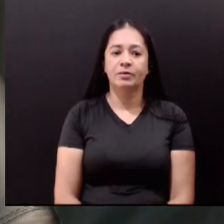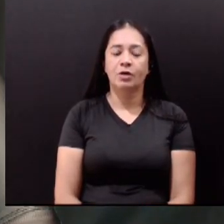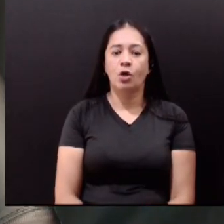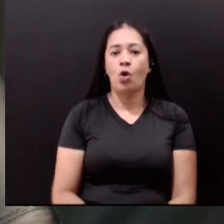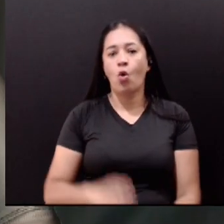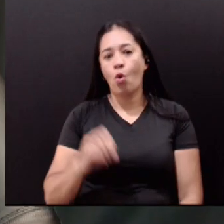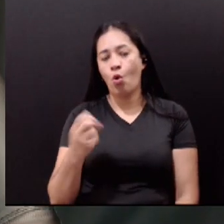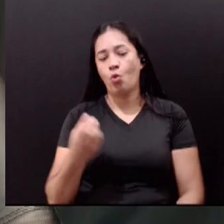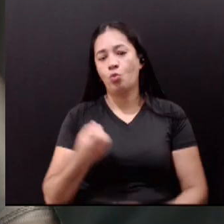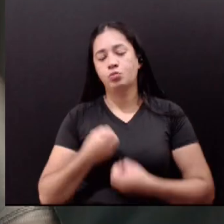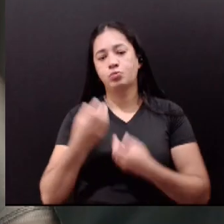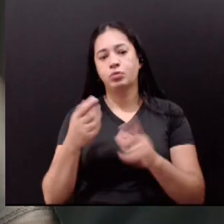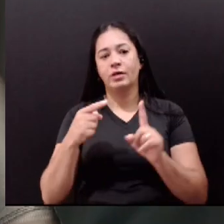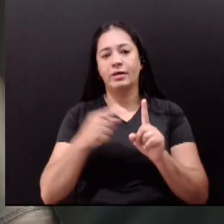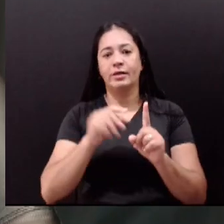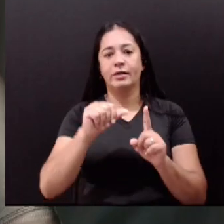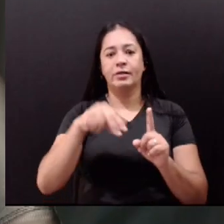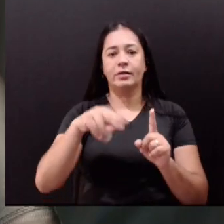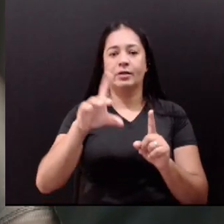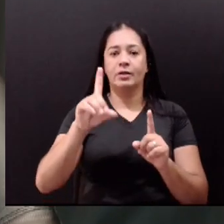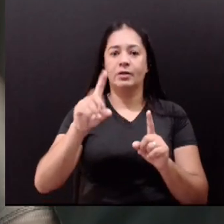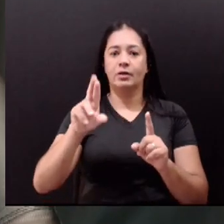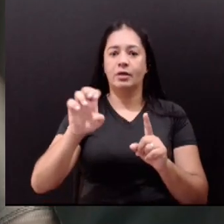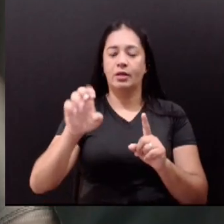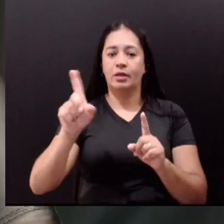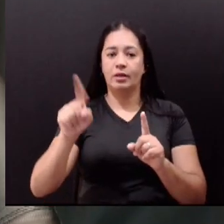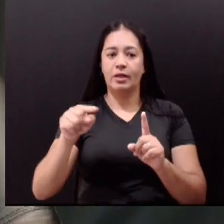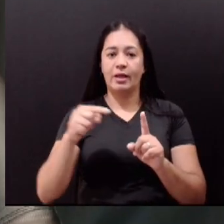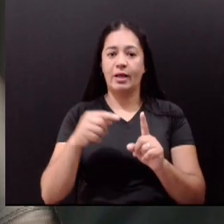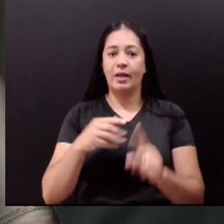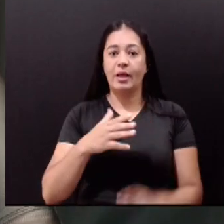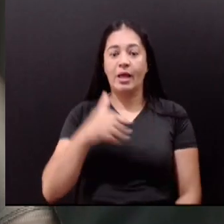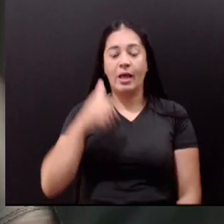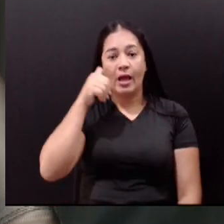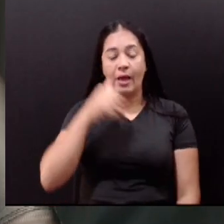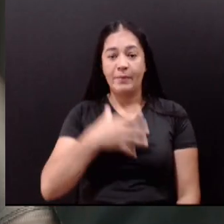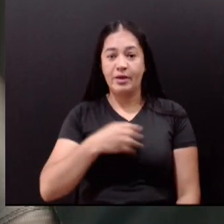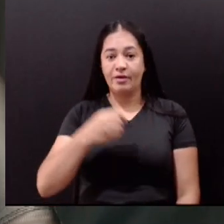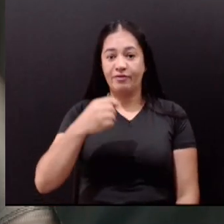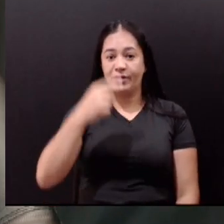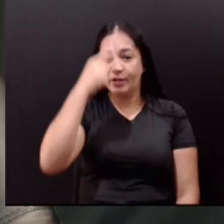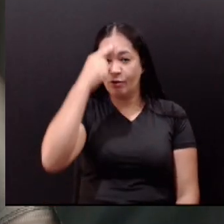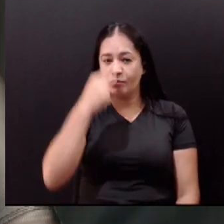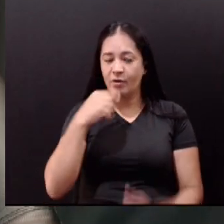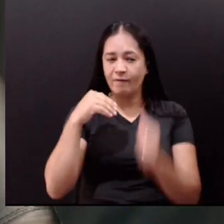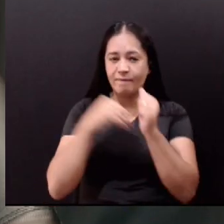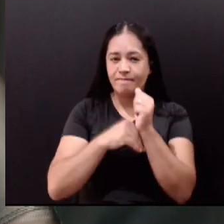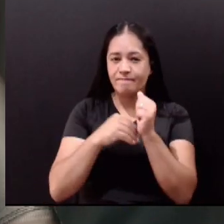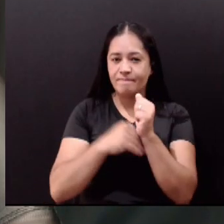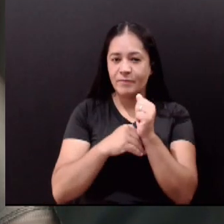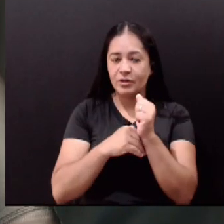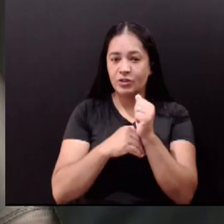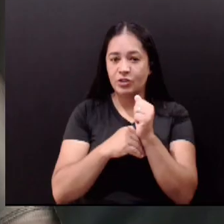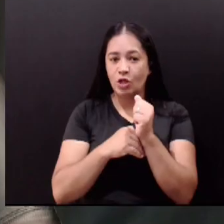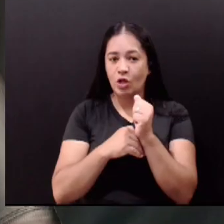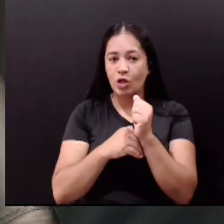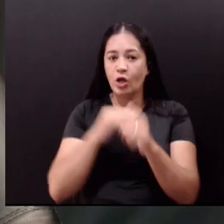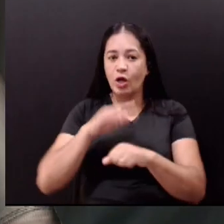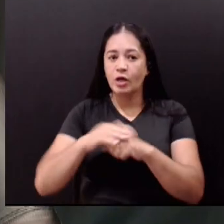São Gabriel. A minha filha criou um perfil secreto e começou a seguir influenciadores que fazem apologia à violência. Isso me